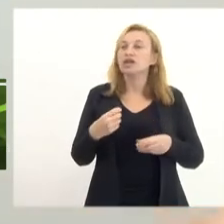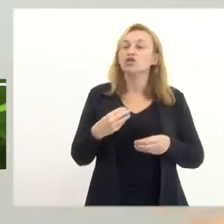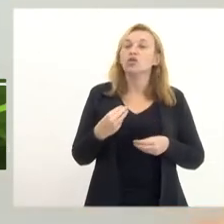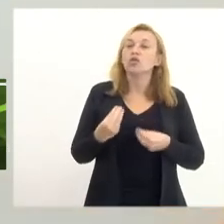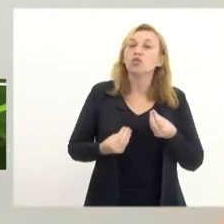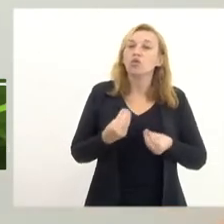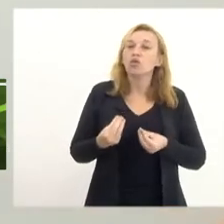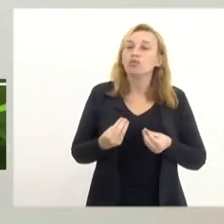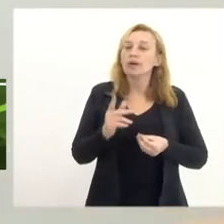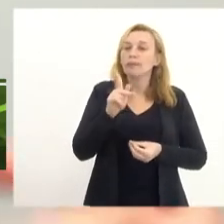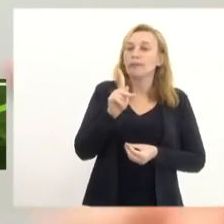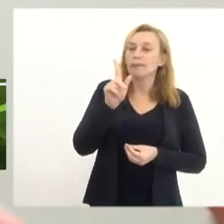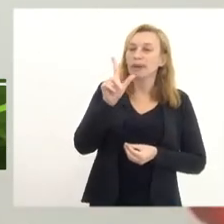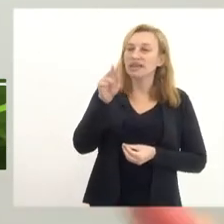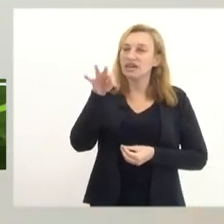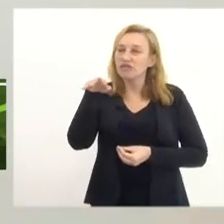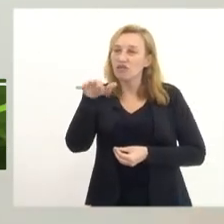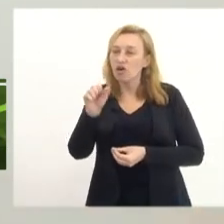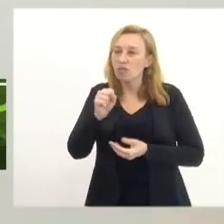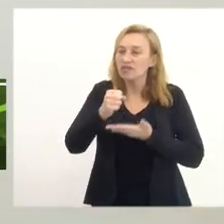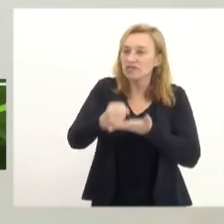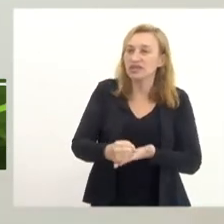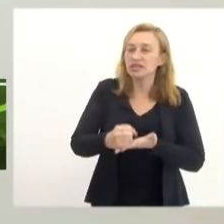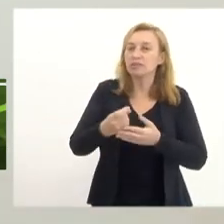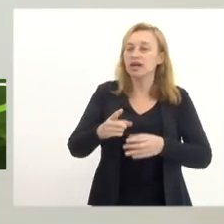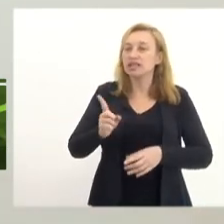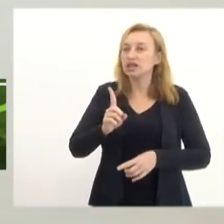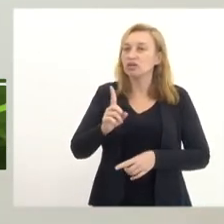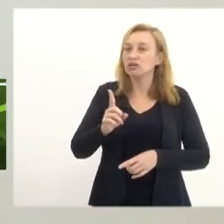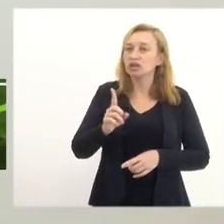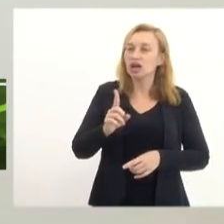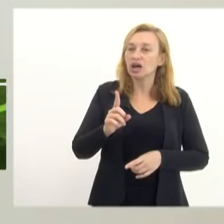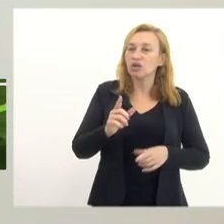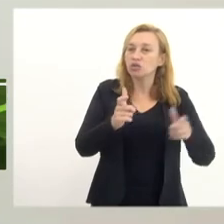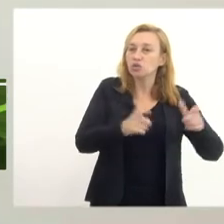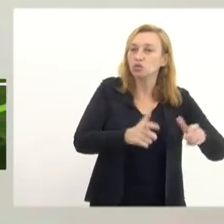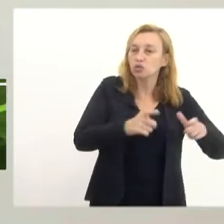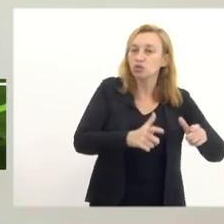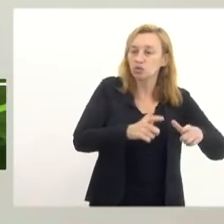em plataformas fixas, mas não com uma unidade